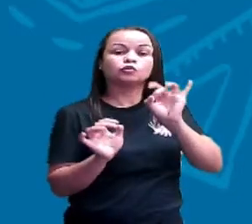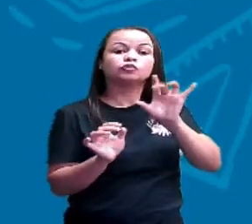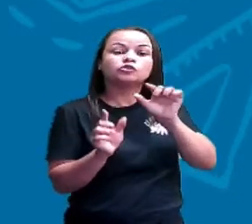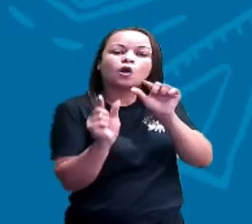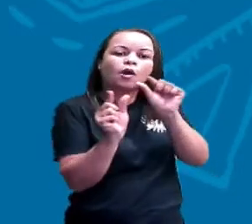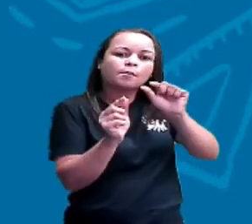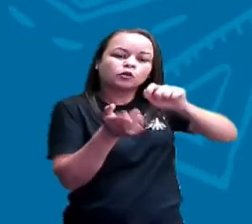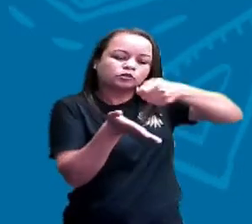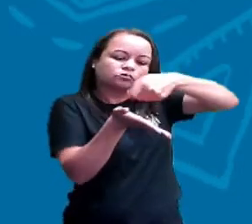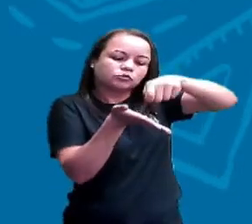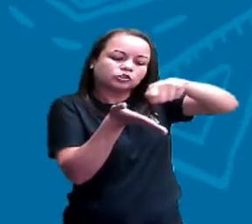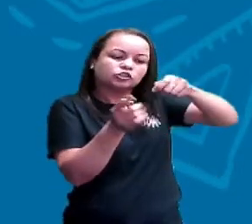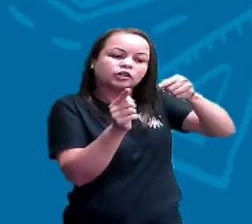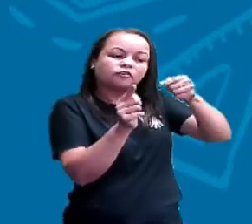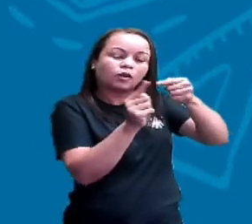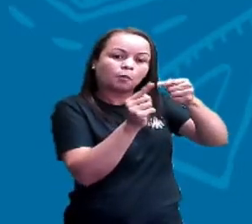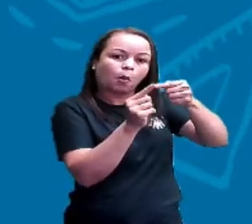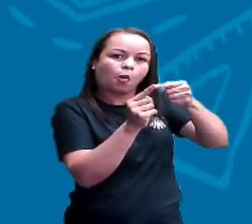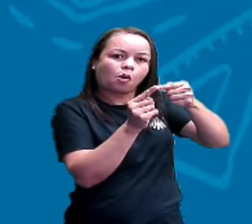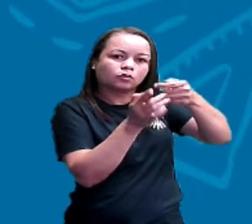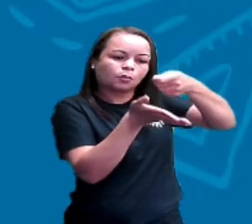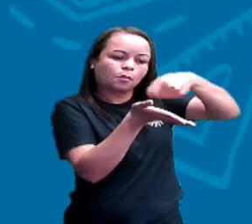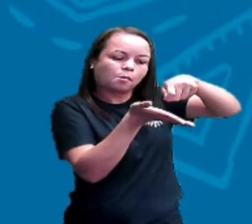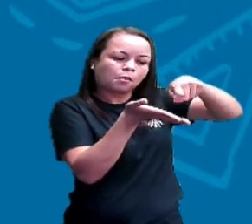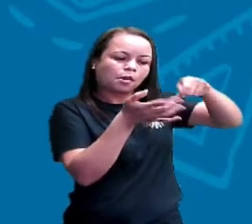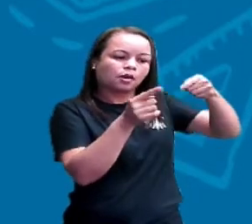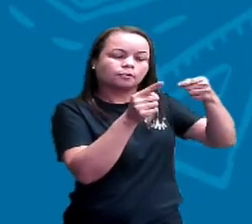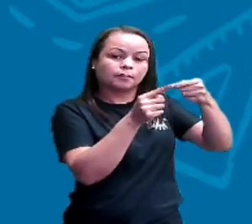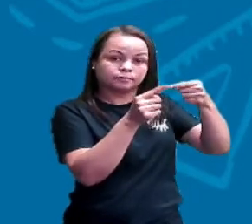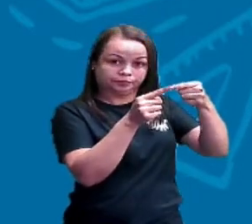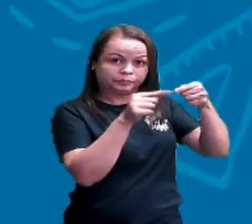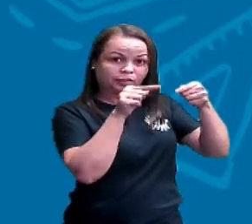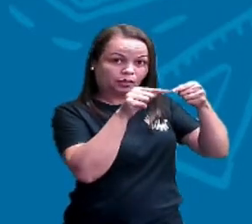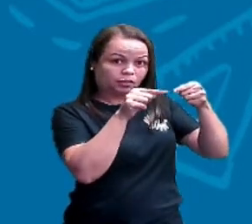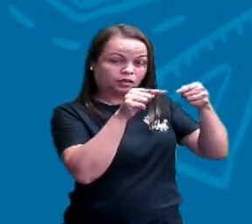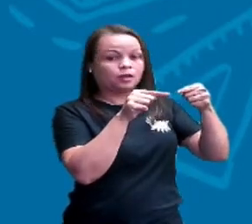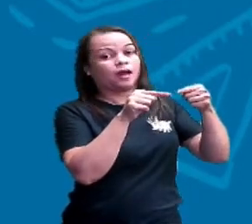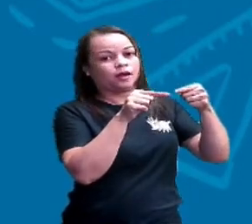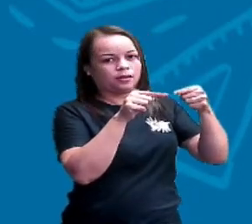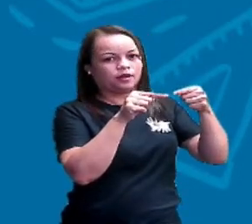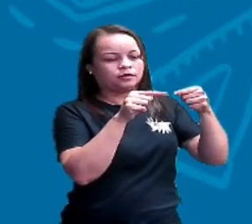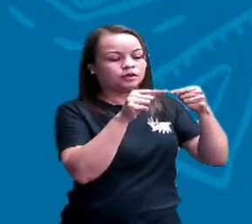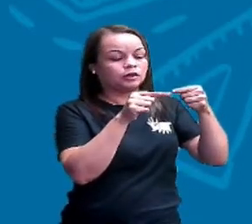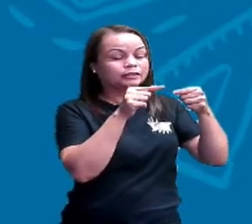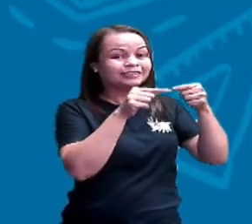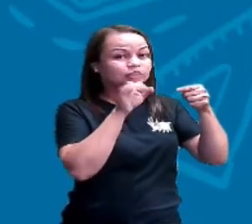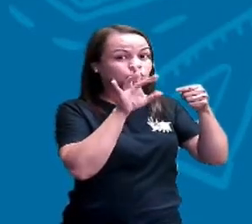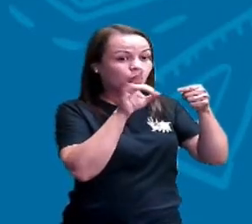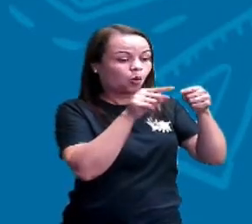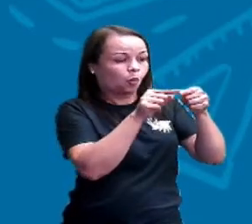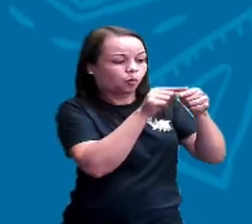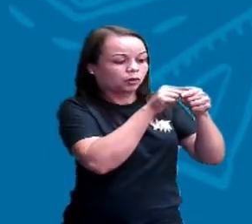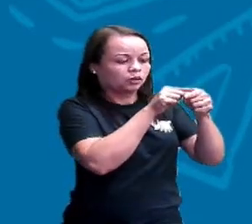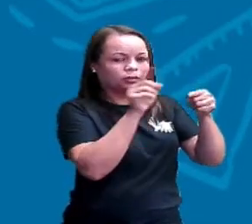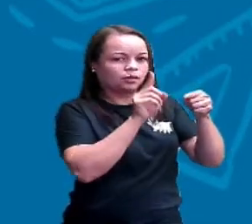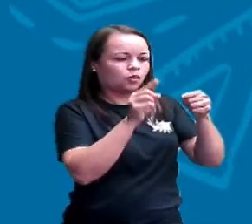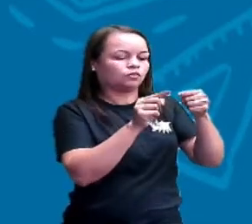a pontinha do lápis. Vamos observar a pontinha do lápis para ver como ela